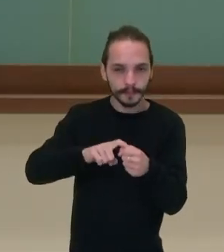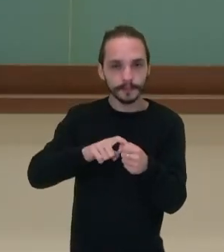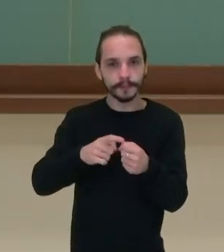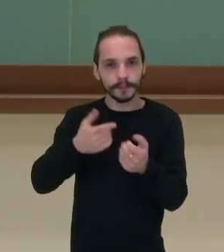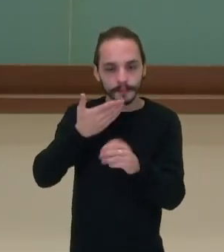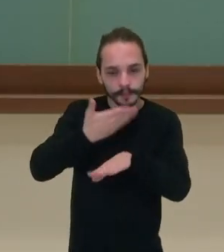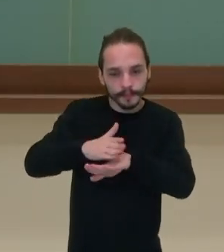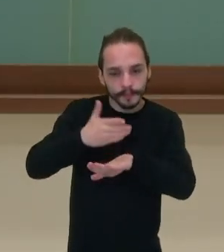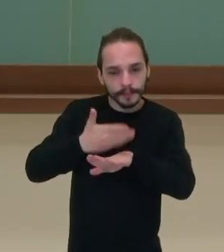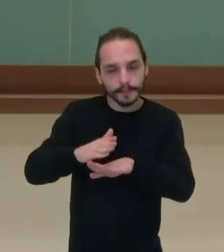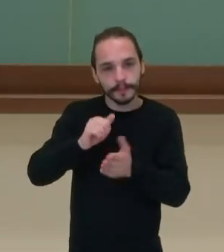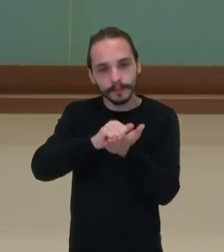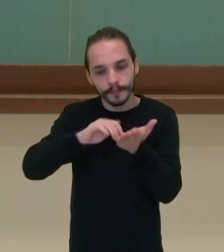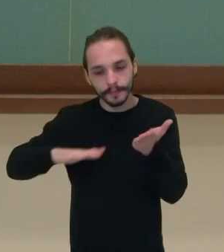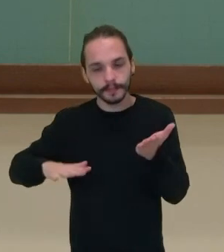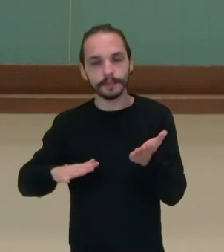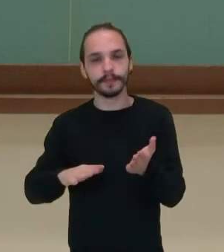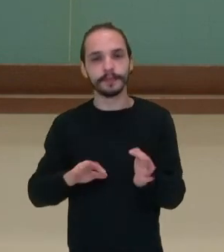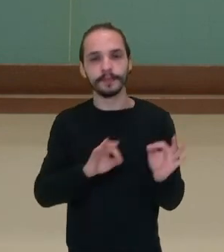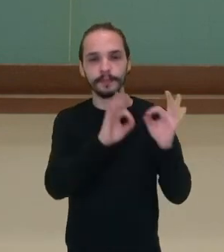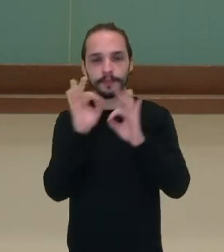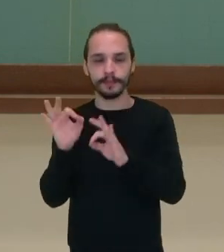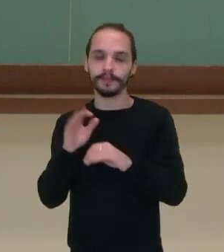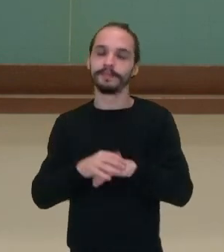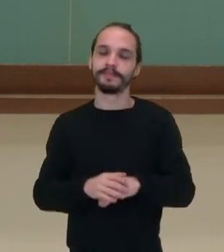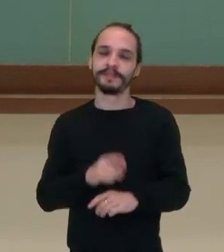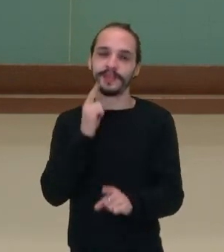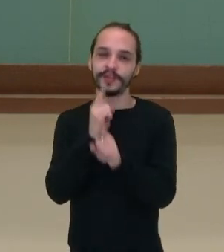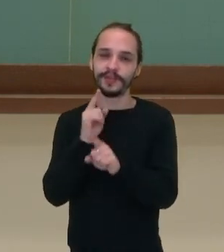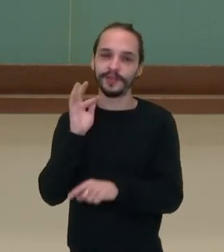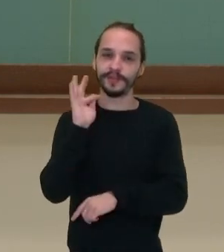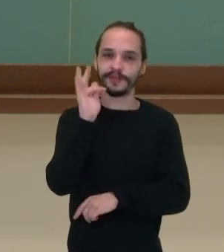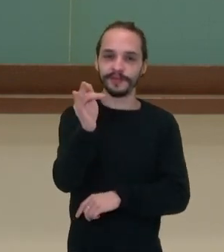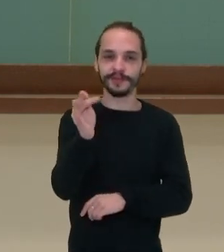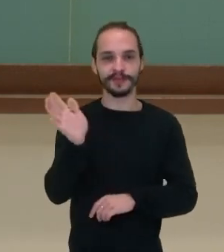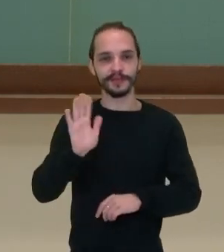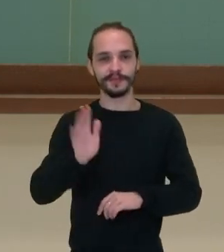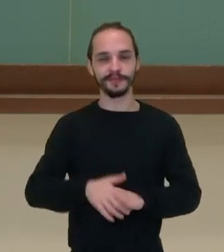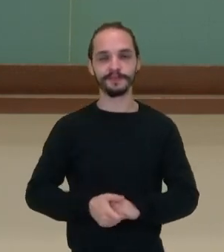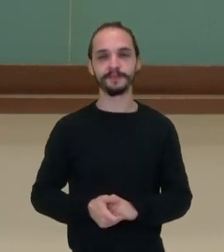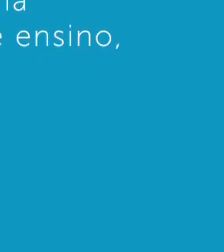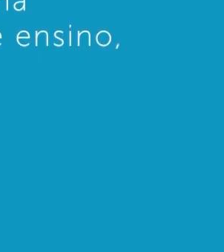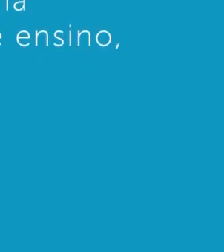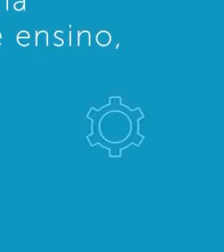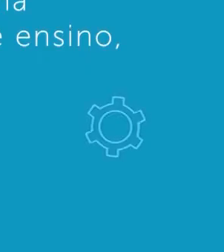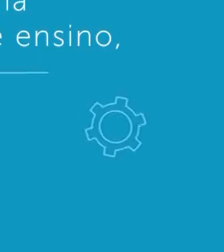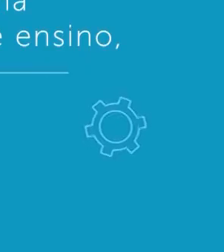pelo menos a leitura desses slides, e nos encontramos num momento breve. Até mais!